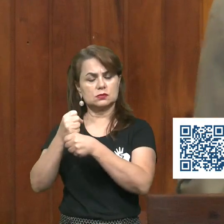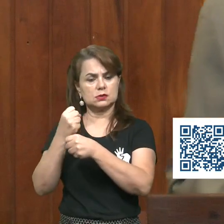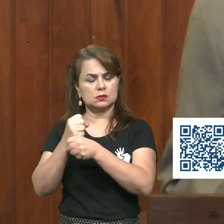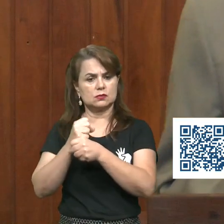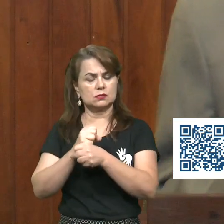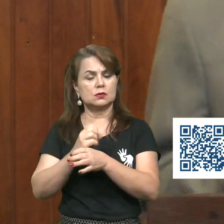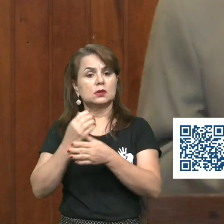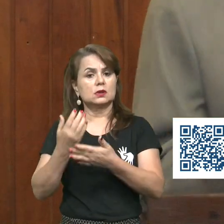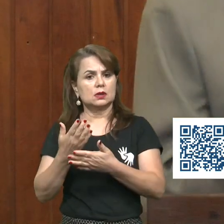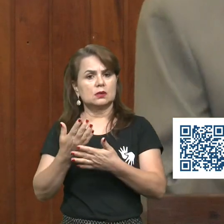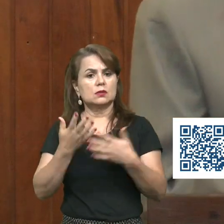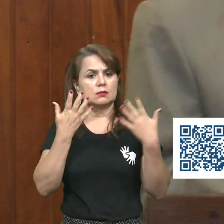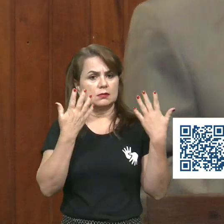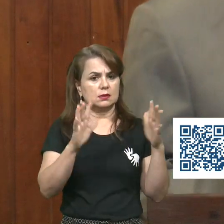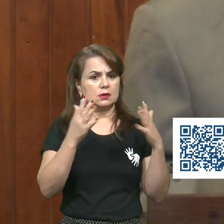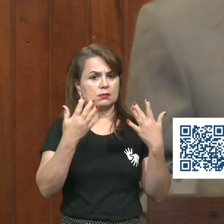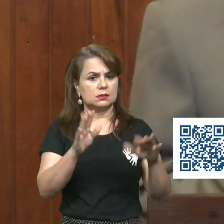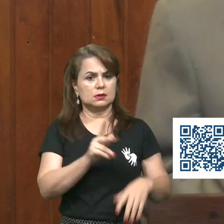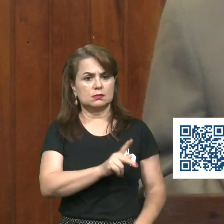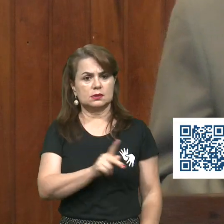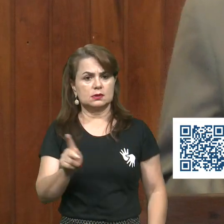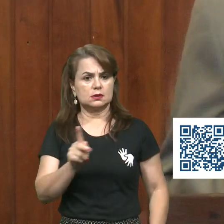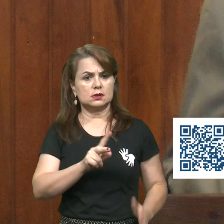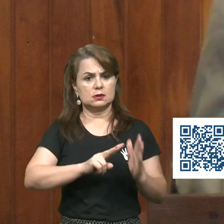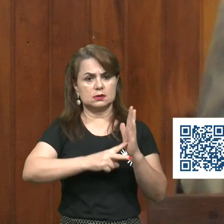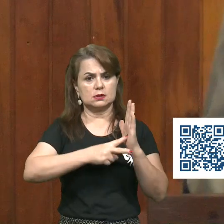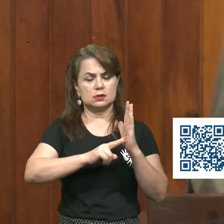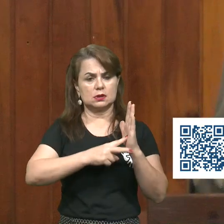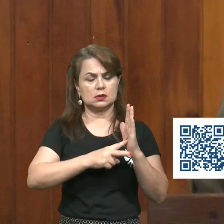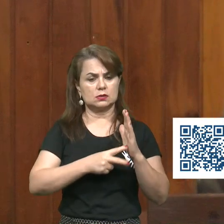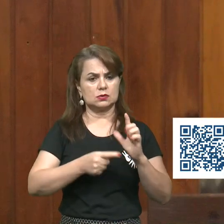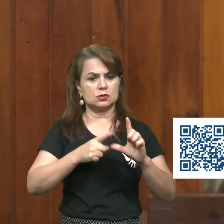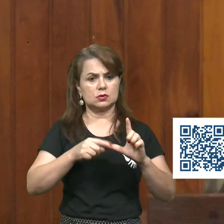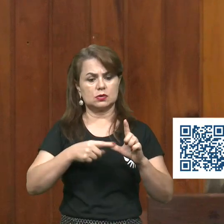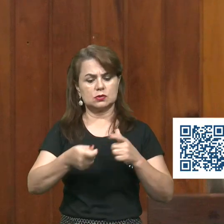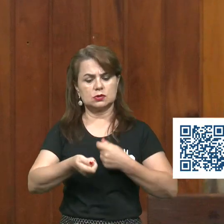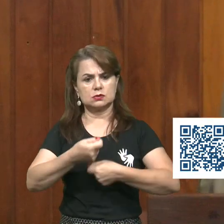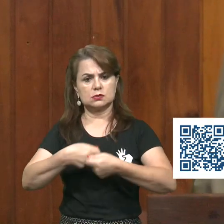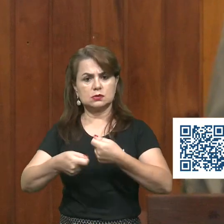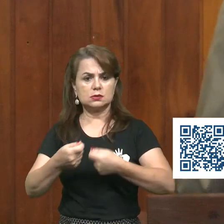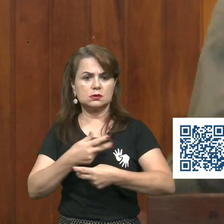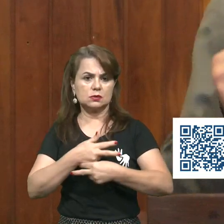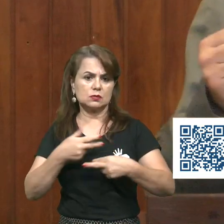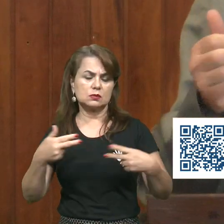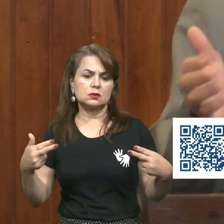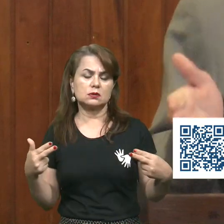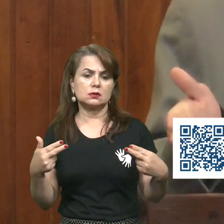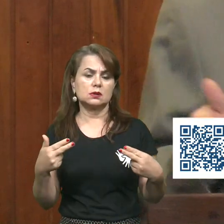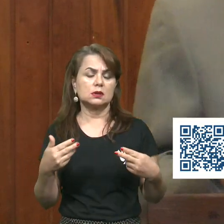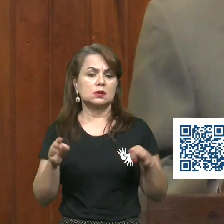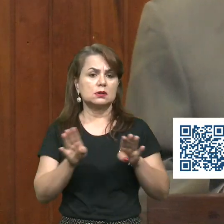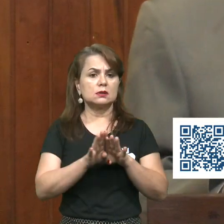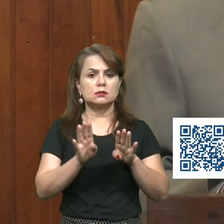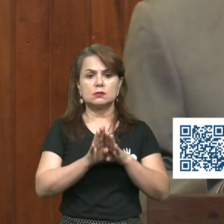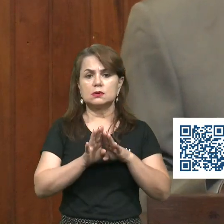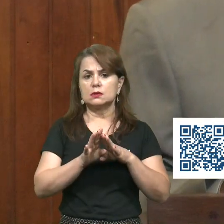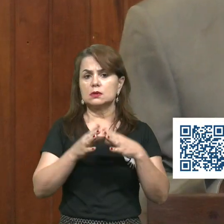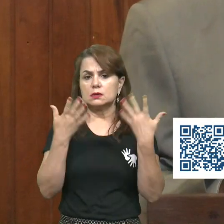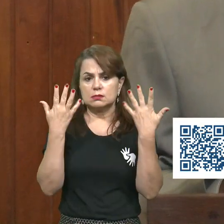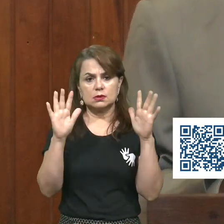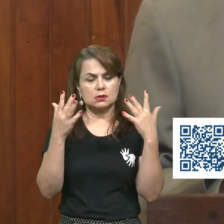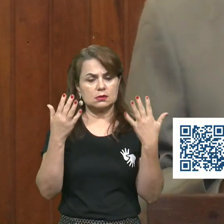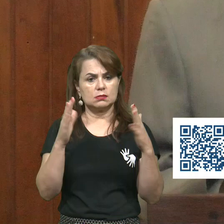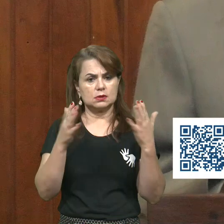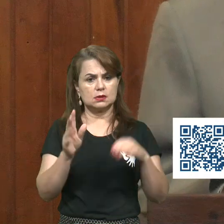parabenizamos o Abraham Scheimer, presidente do Sindicato do Comércio e presidente do SESC, e parabenizamos também o presidente do Sindicato